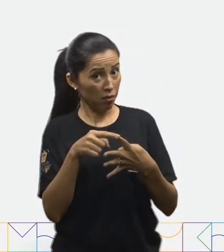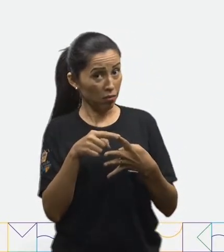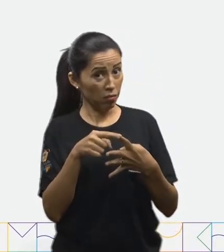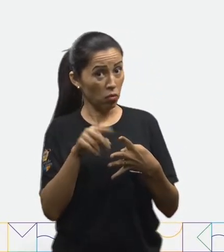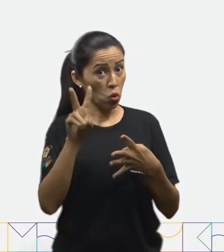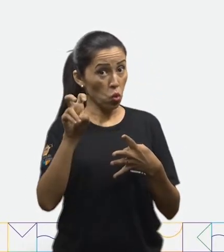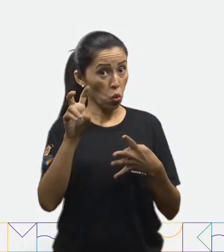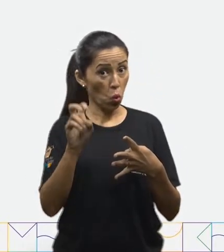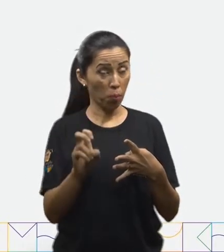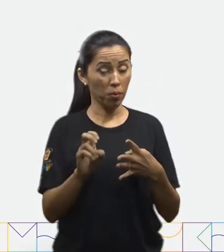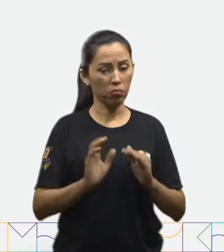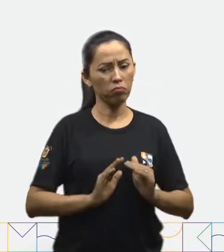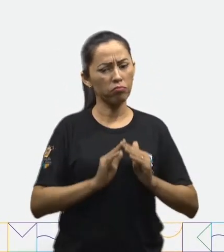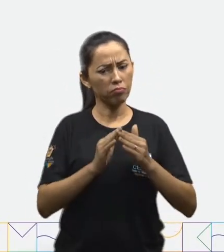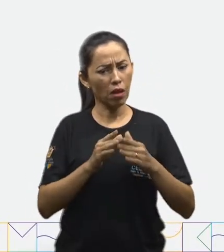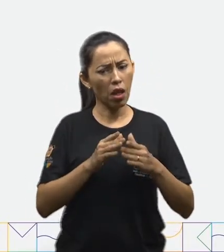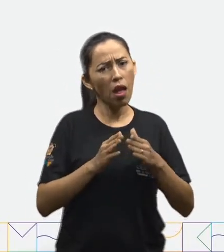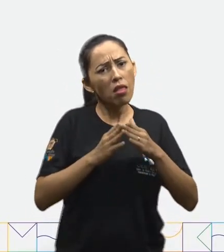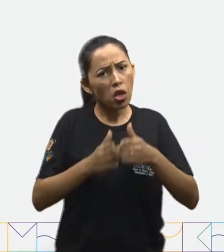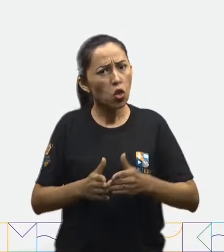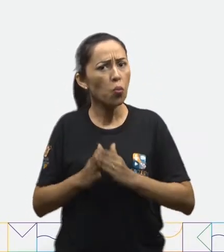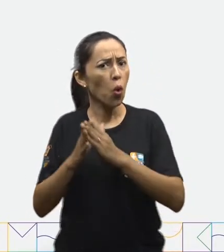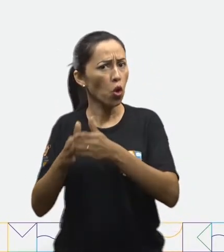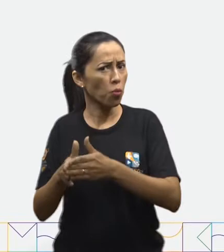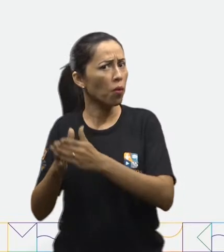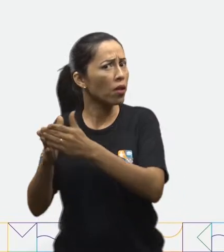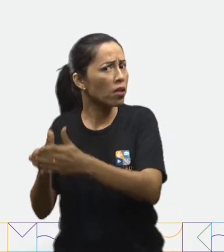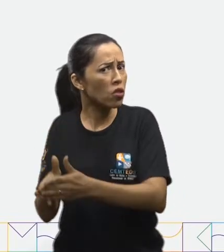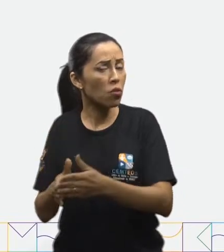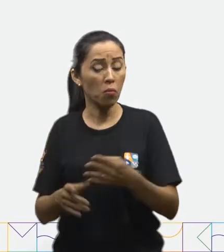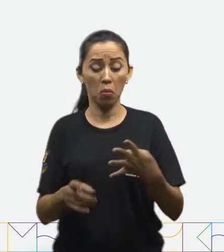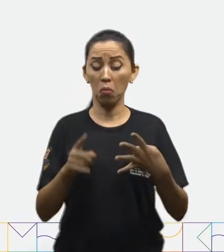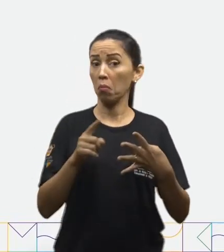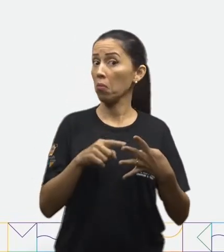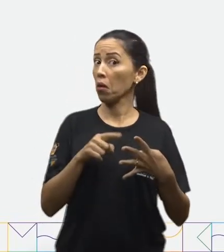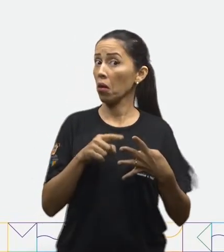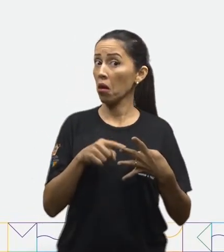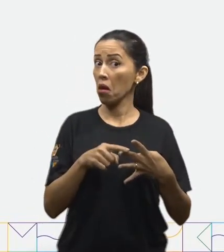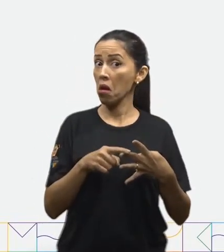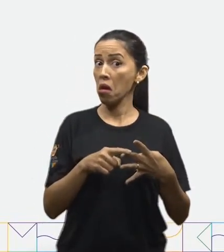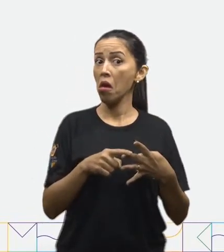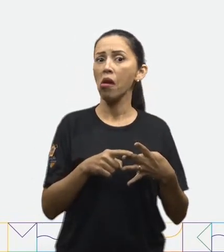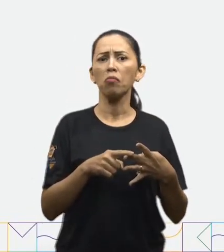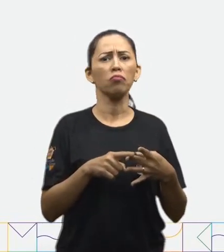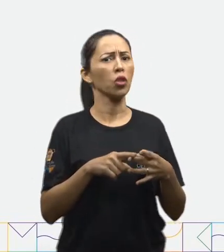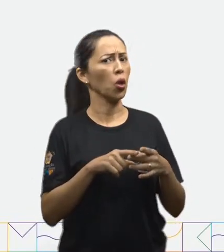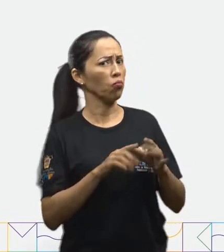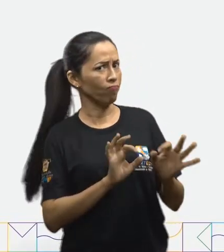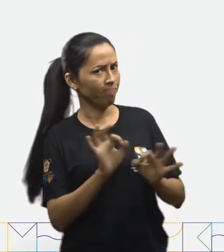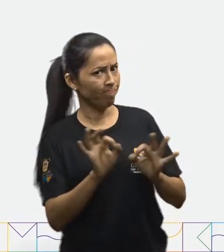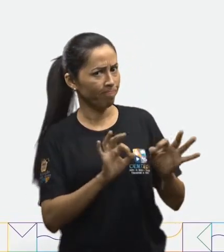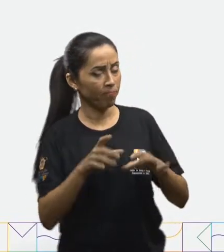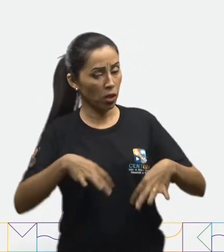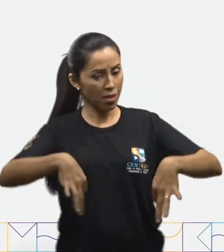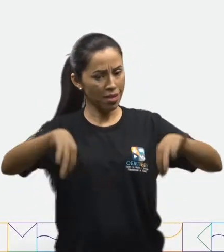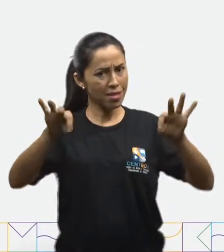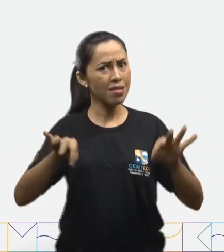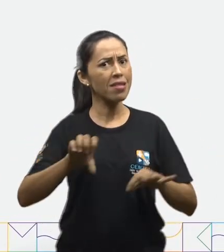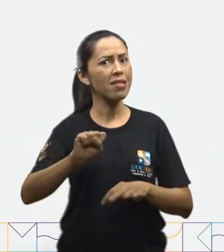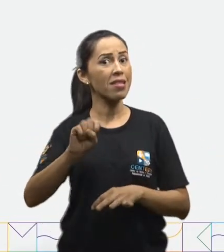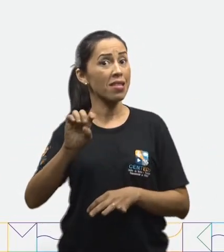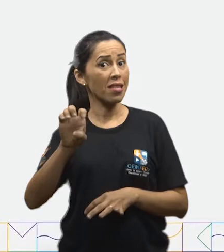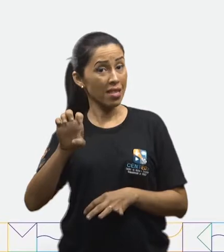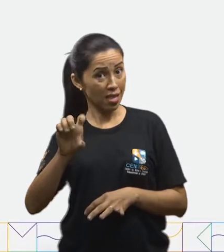A transporte marítimo, alternativa B, produção de seda, alternativa